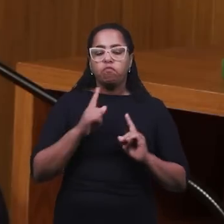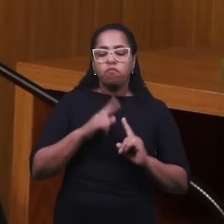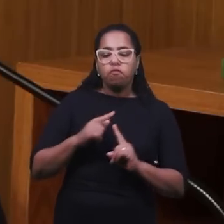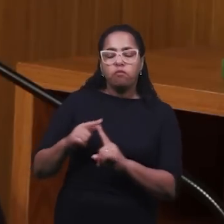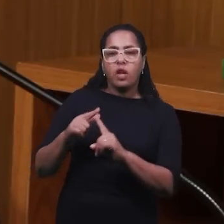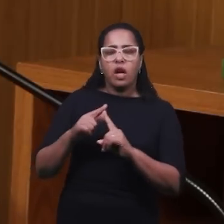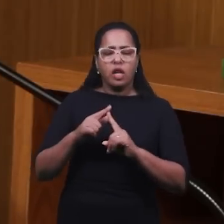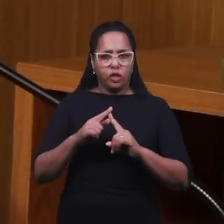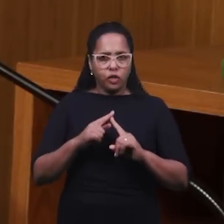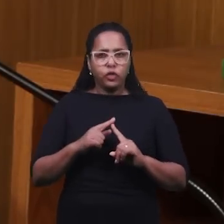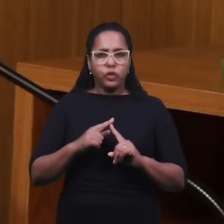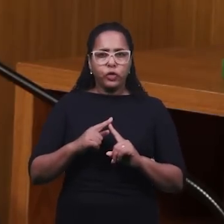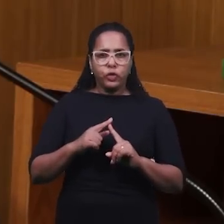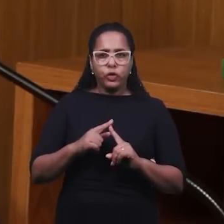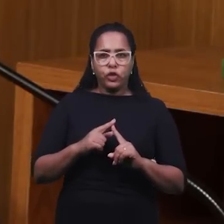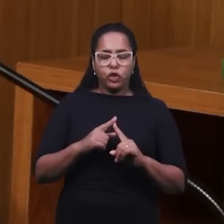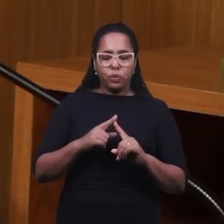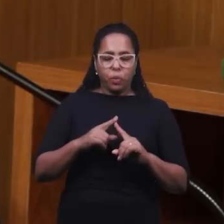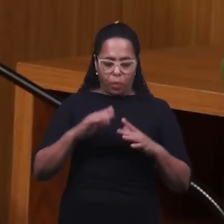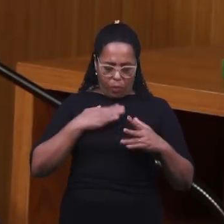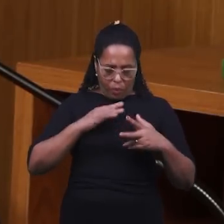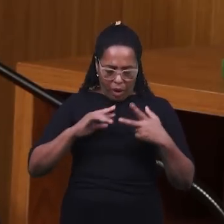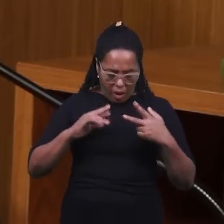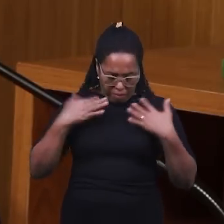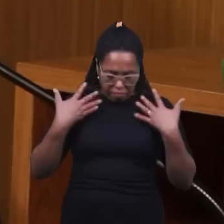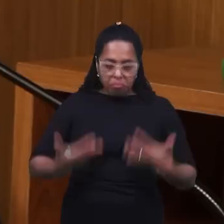o comportamento seja diferente, você tenha